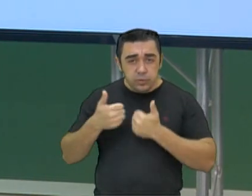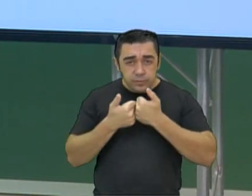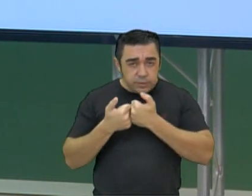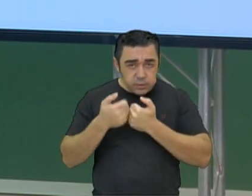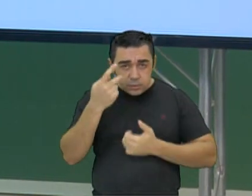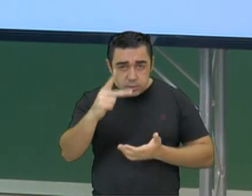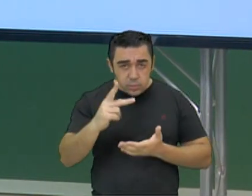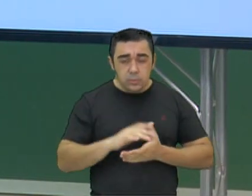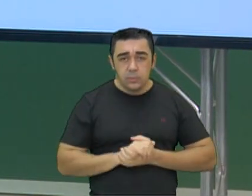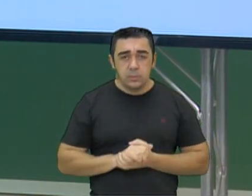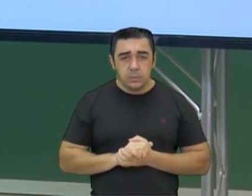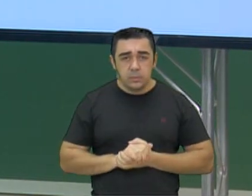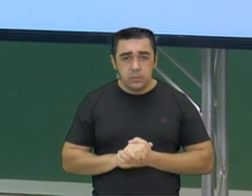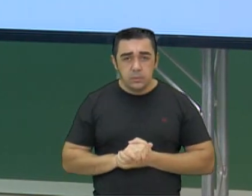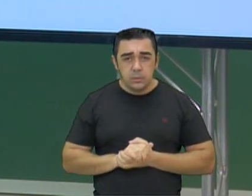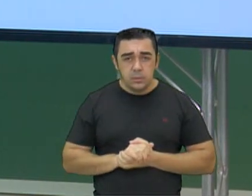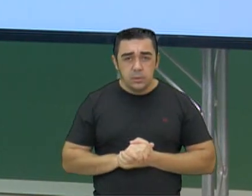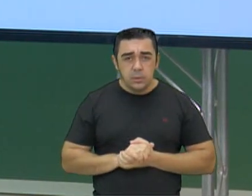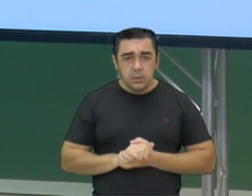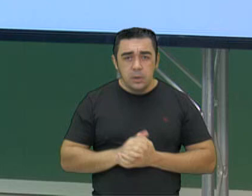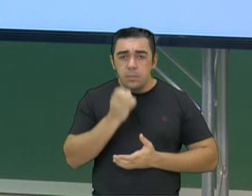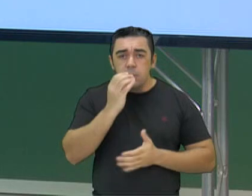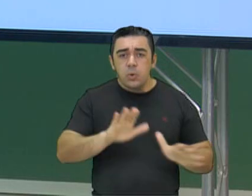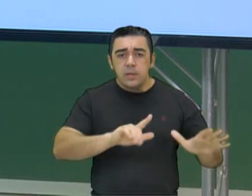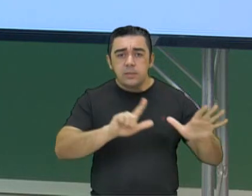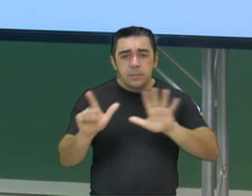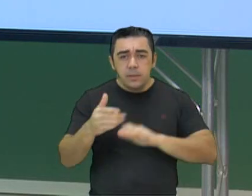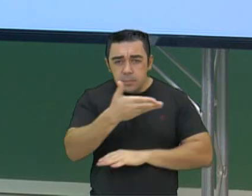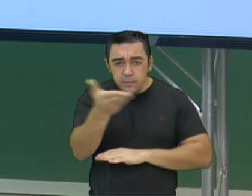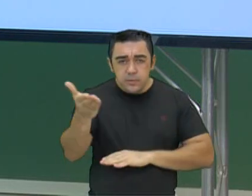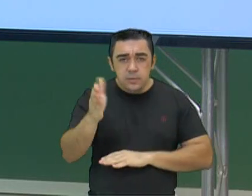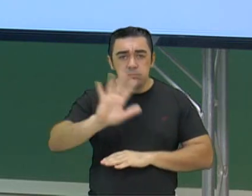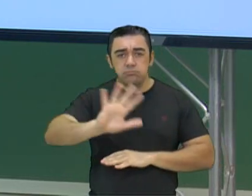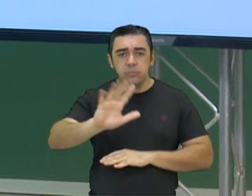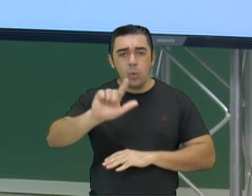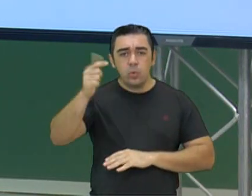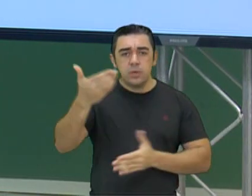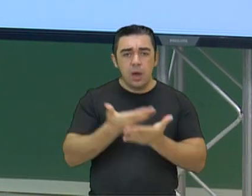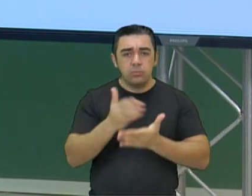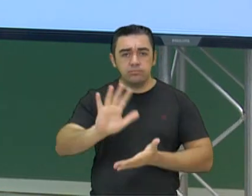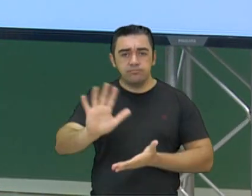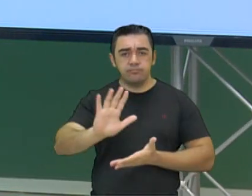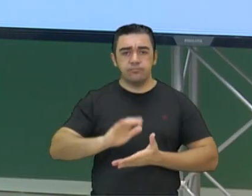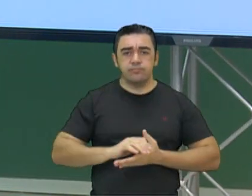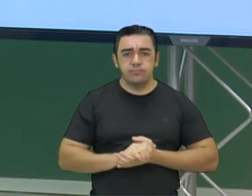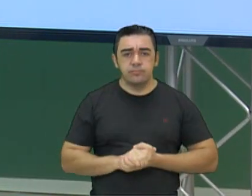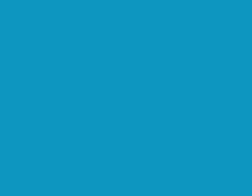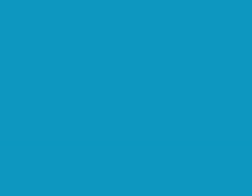certo? Boa semana para todos e até mais, gente. Tchau, tchau.